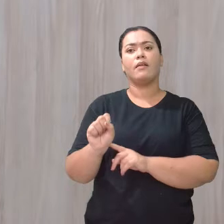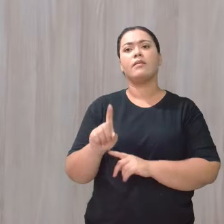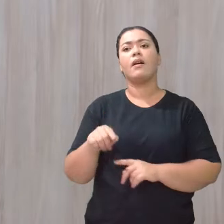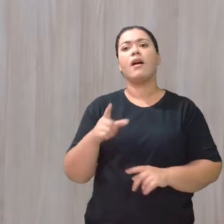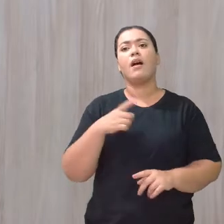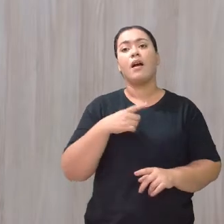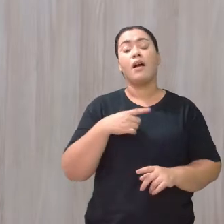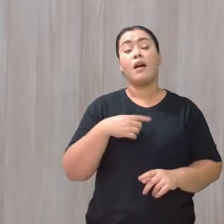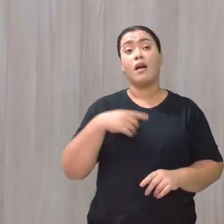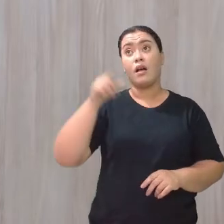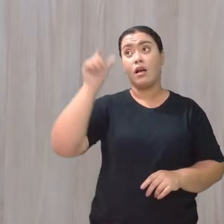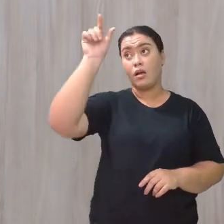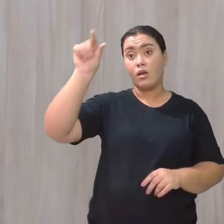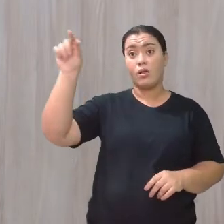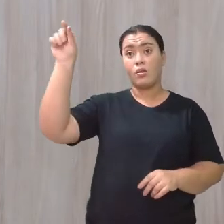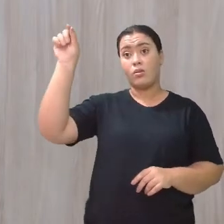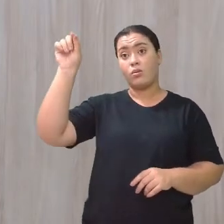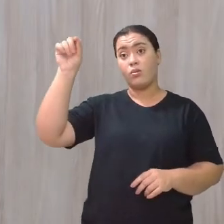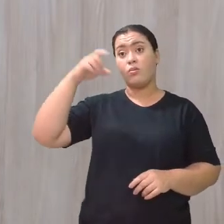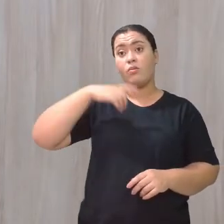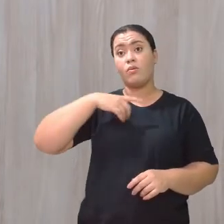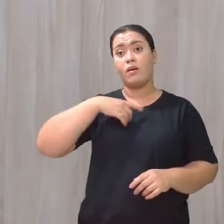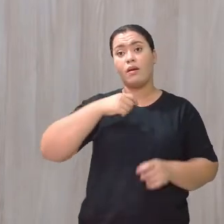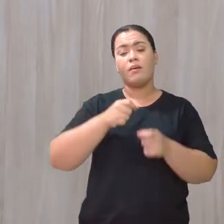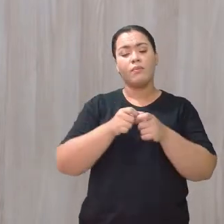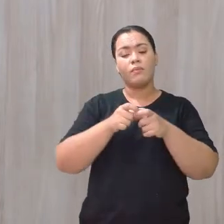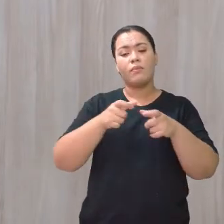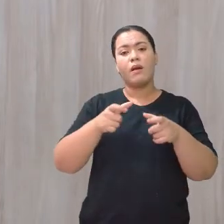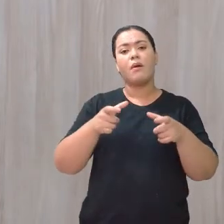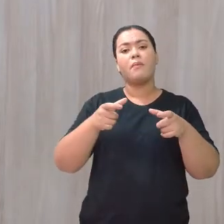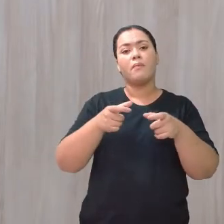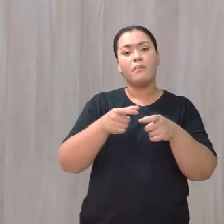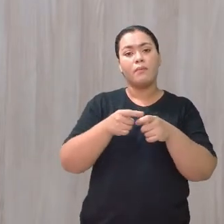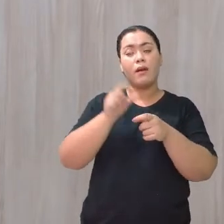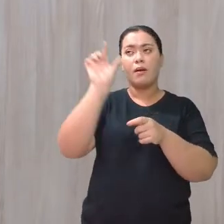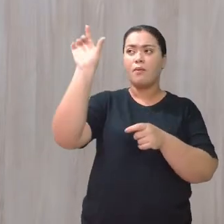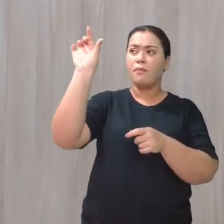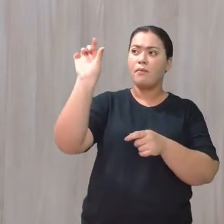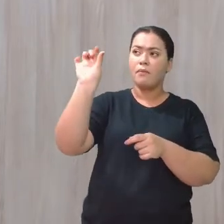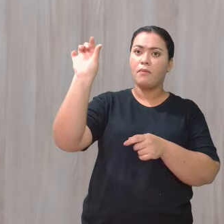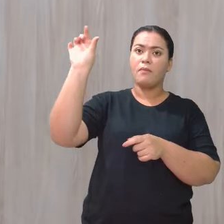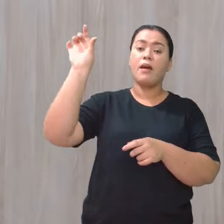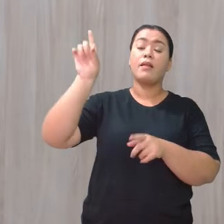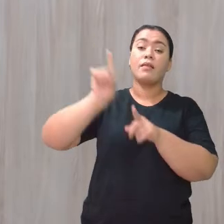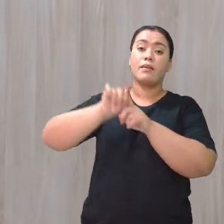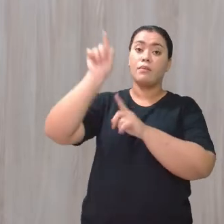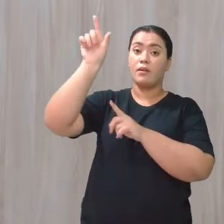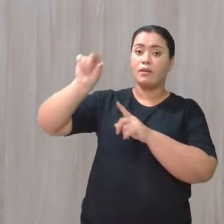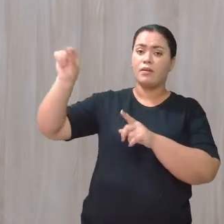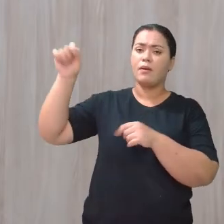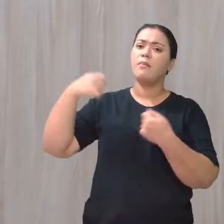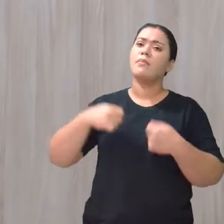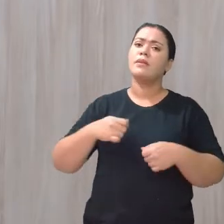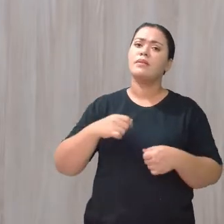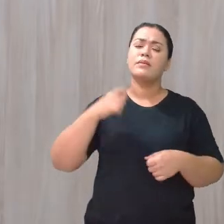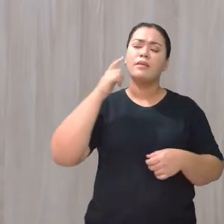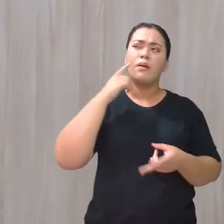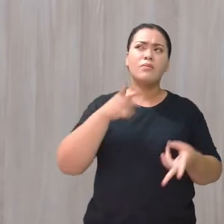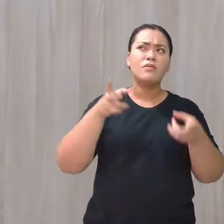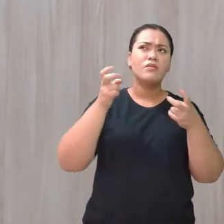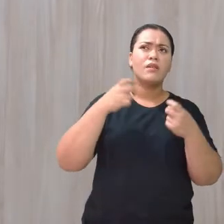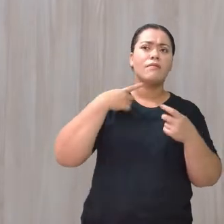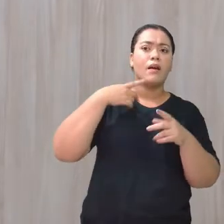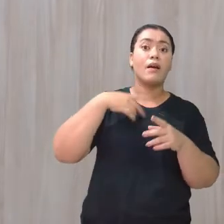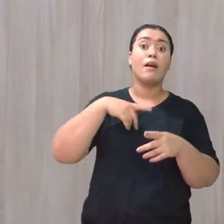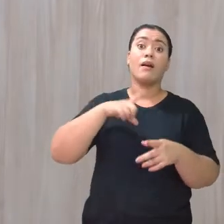Lua crescente e Lua minguante. E é importante que a gente observe também no nosso calendário em que Lua nós estamos.